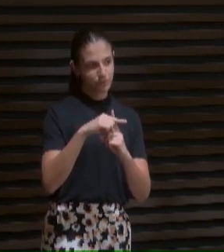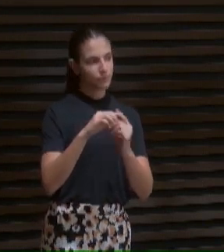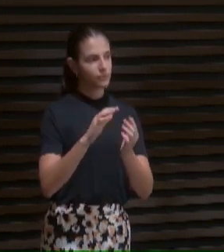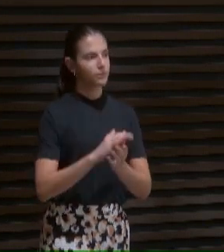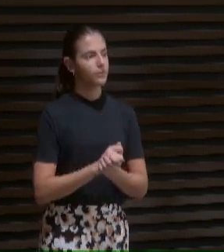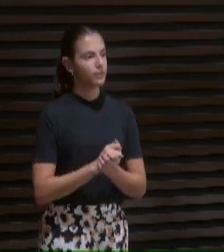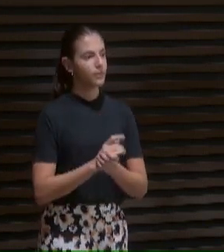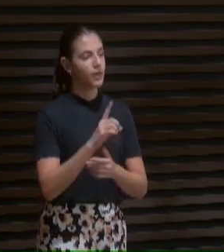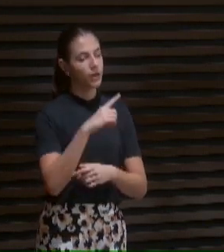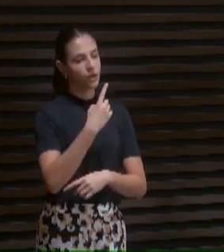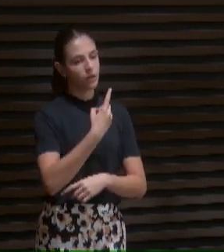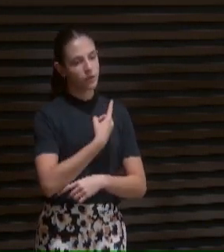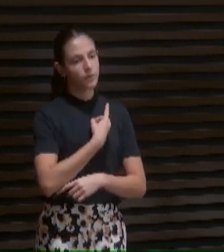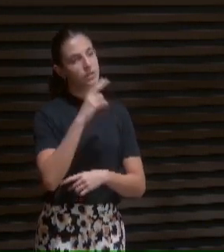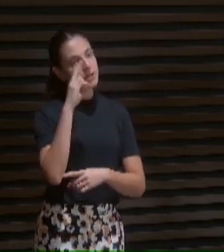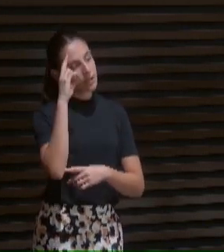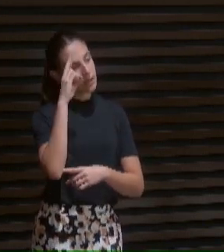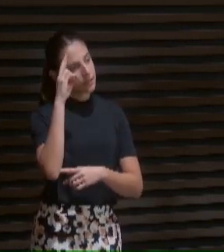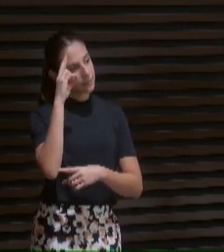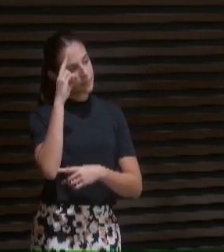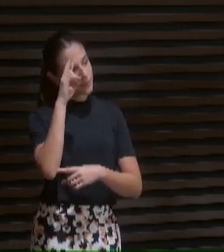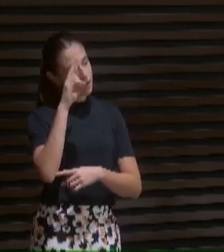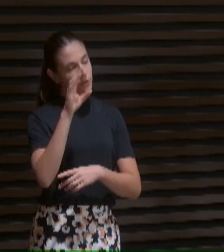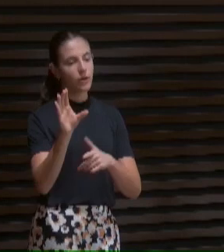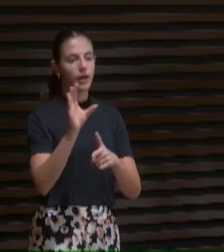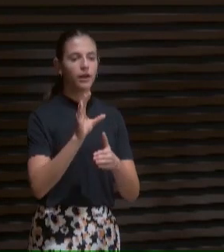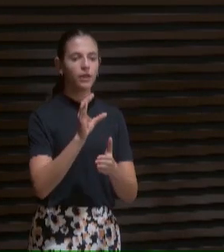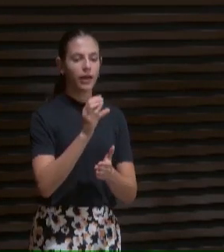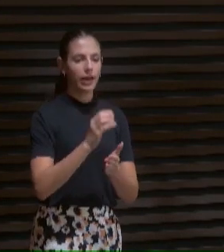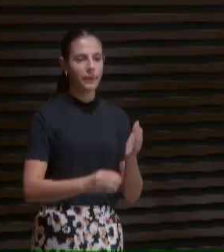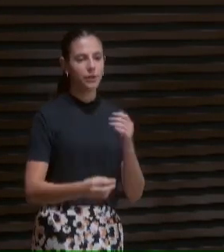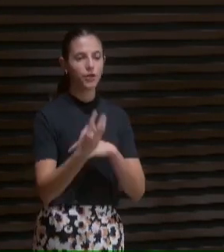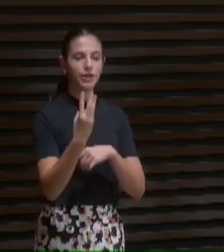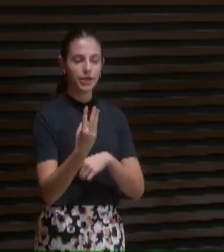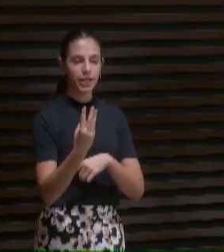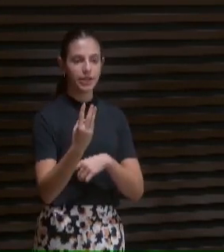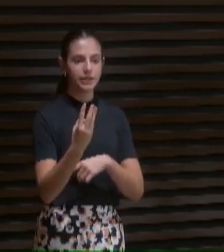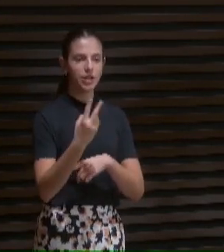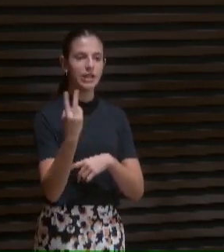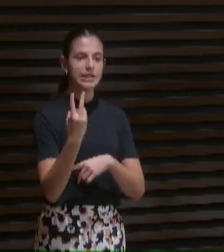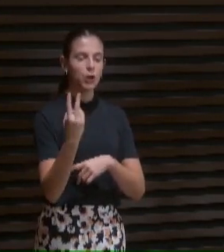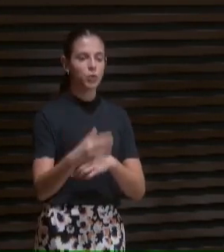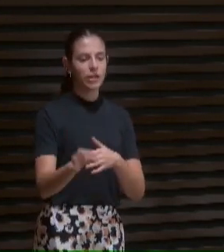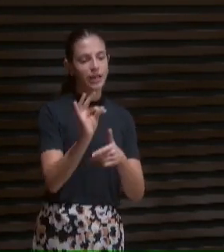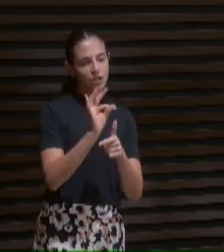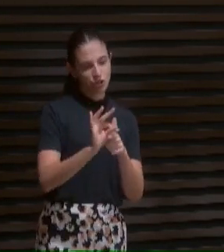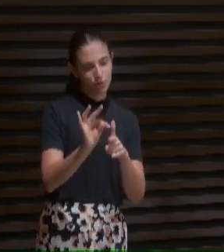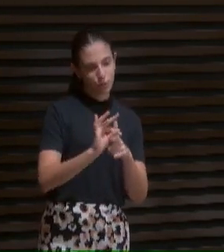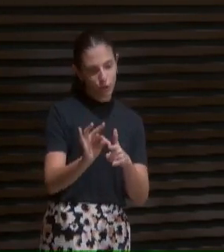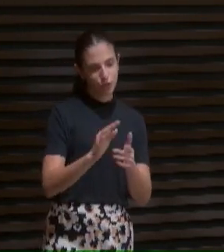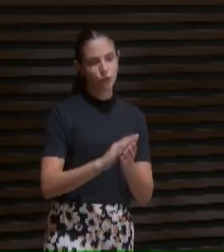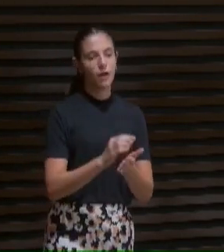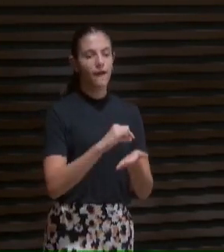Então nós vamos lembrar aqui o capítulo 3 de 2 Timóteo, os